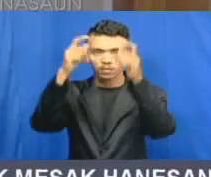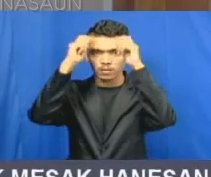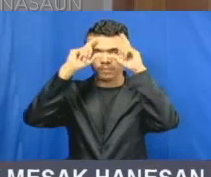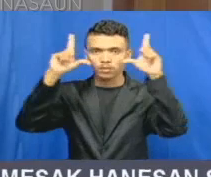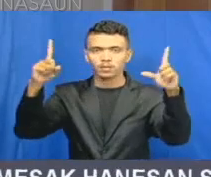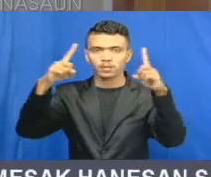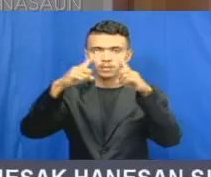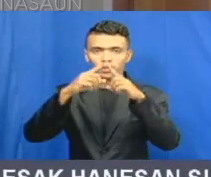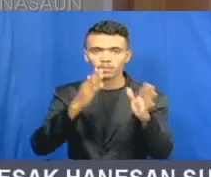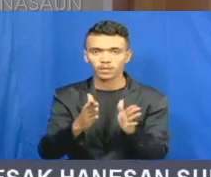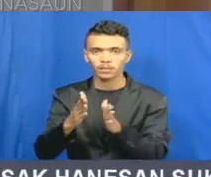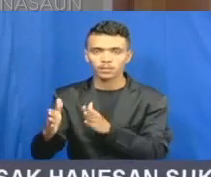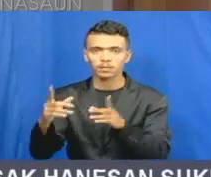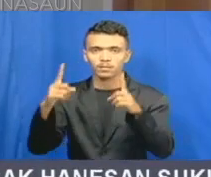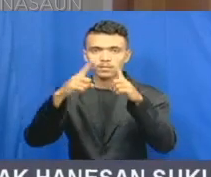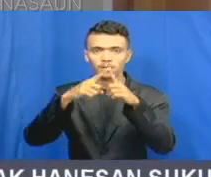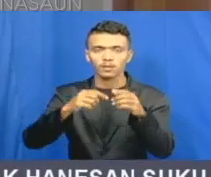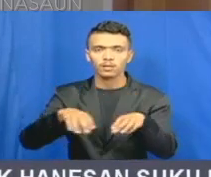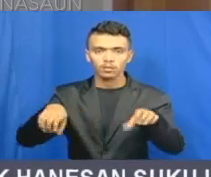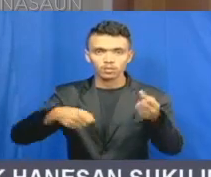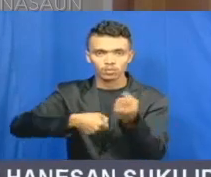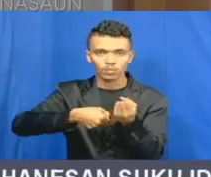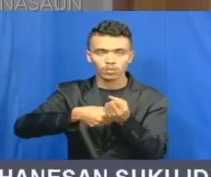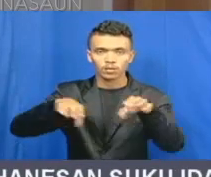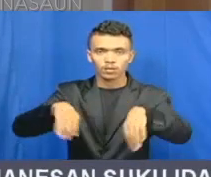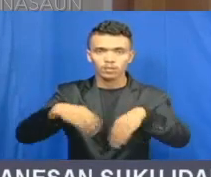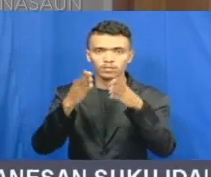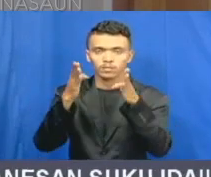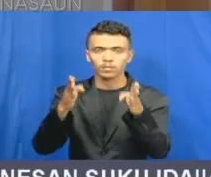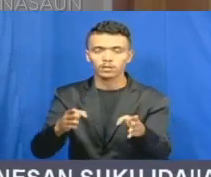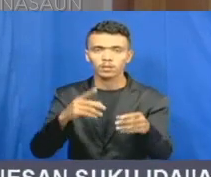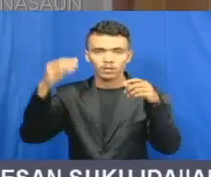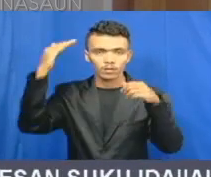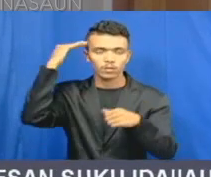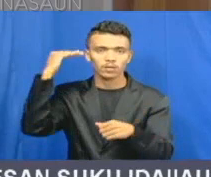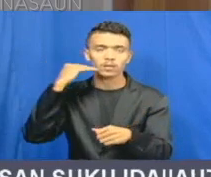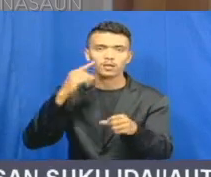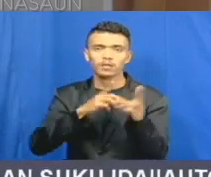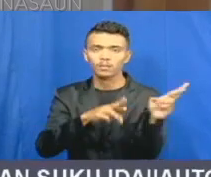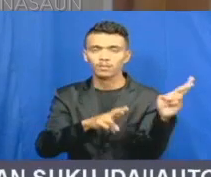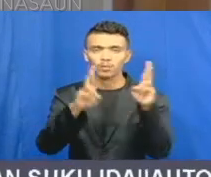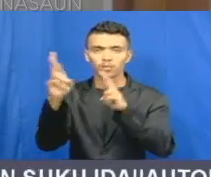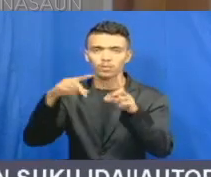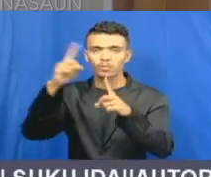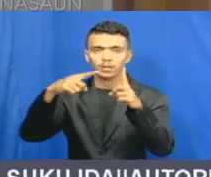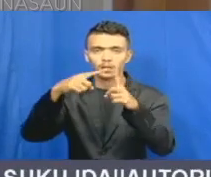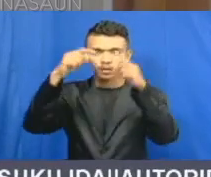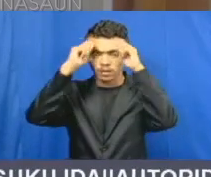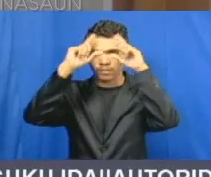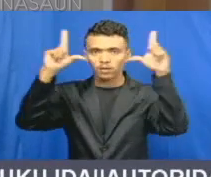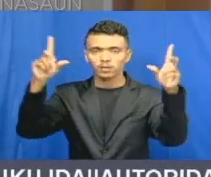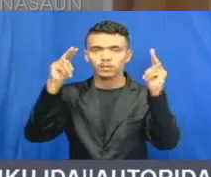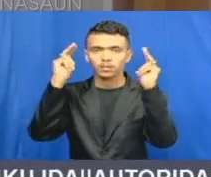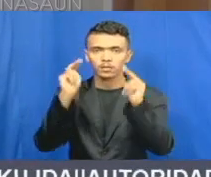para preparação, liu capacitação recurso humano, Coreia comprometido, pronto para hirade quando Timor-Leste precisa,